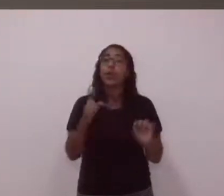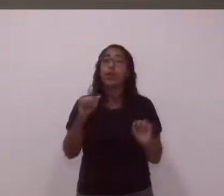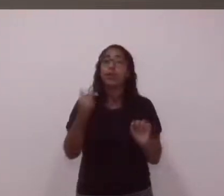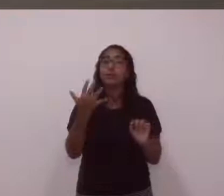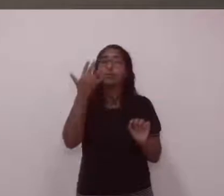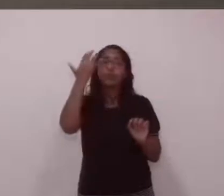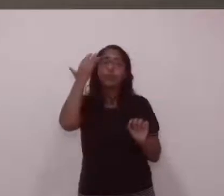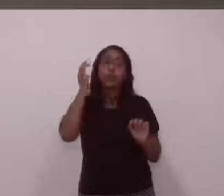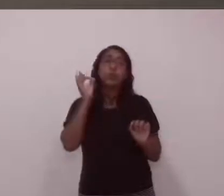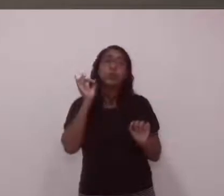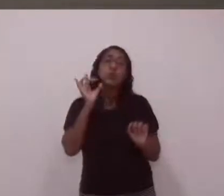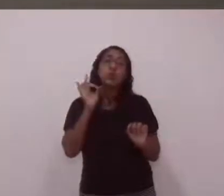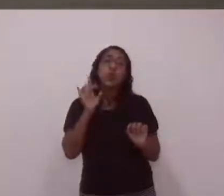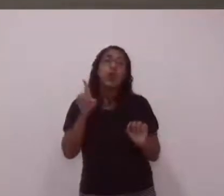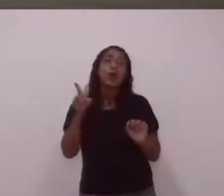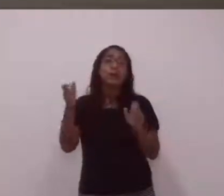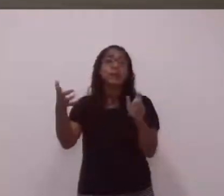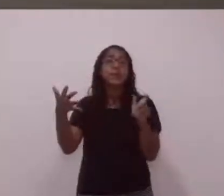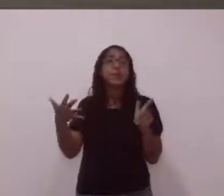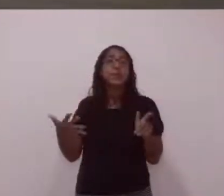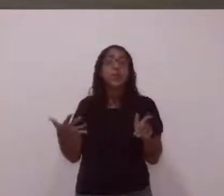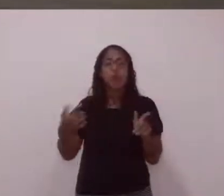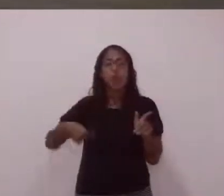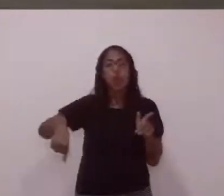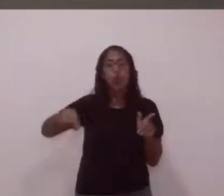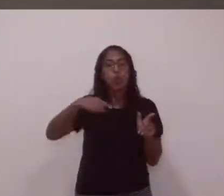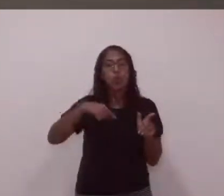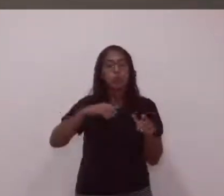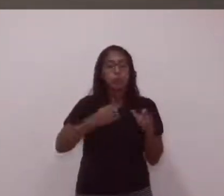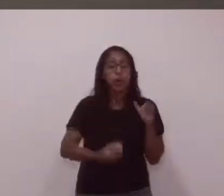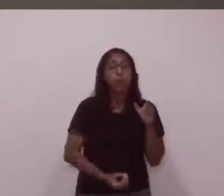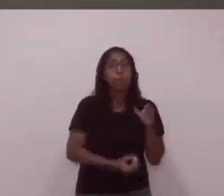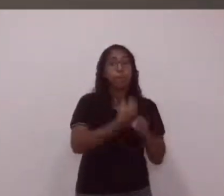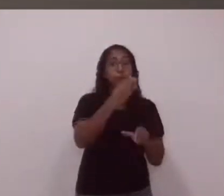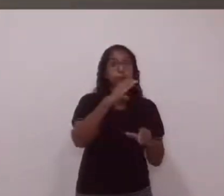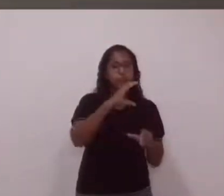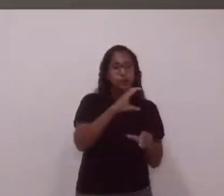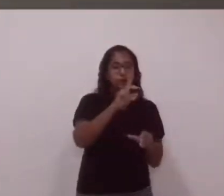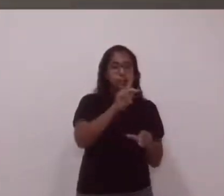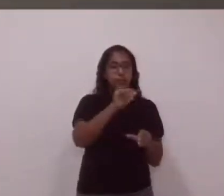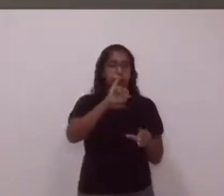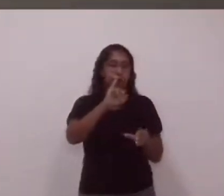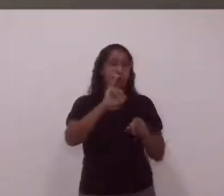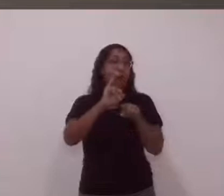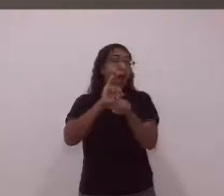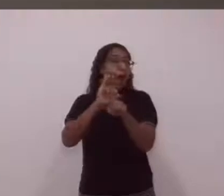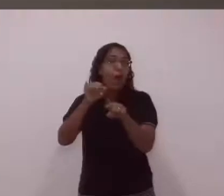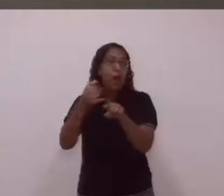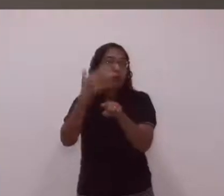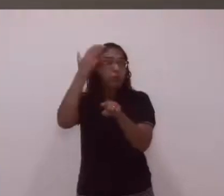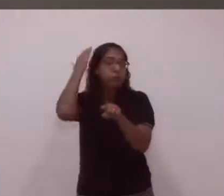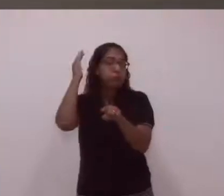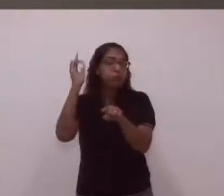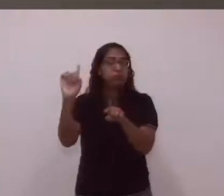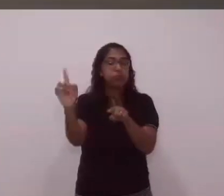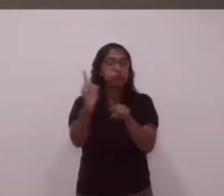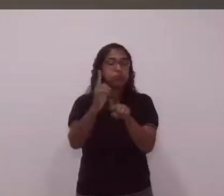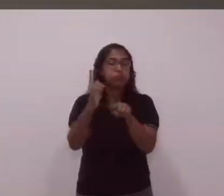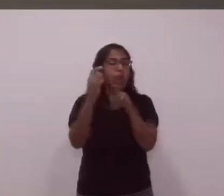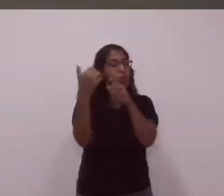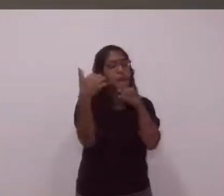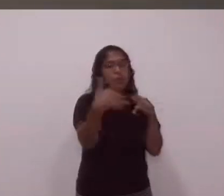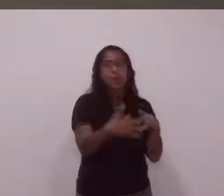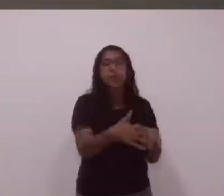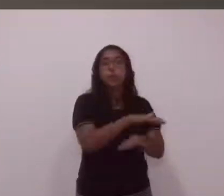defender meu ponto de vista é muito claro nesse ponto abrir uma comissão processante e aqui no regimento interno a sessão 4